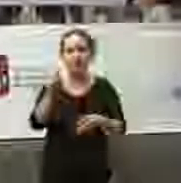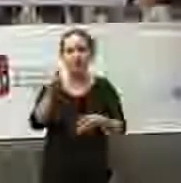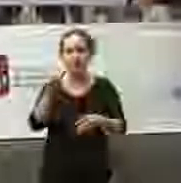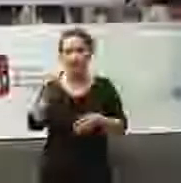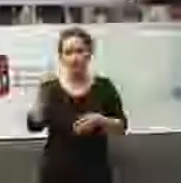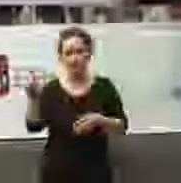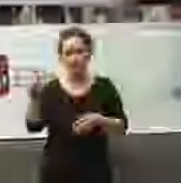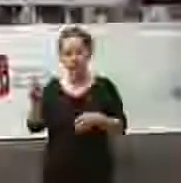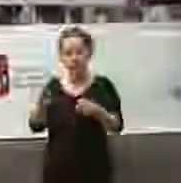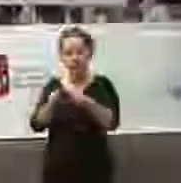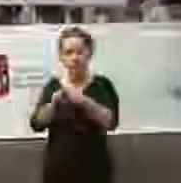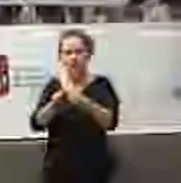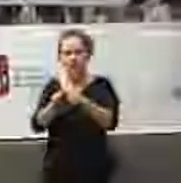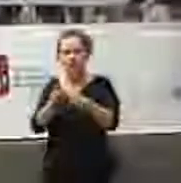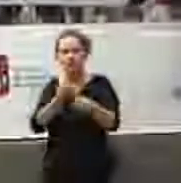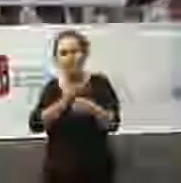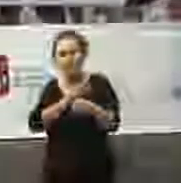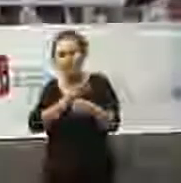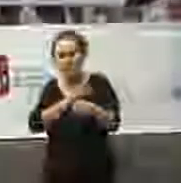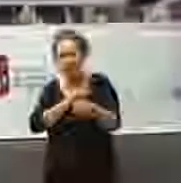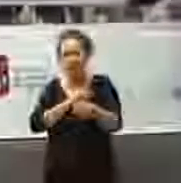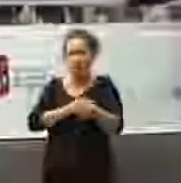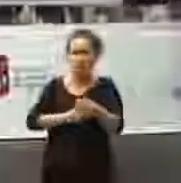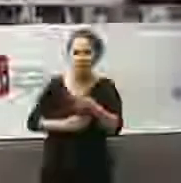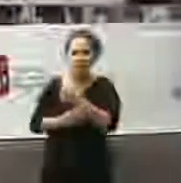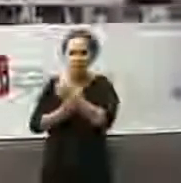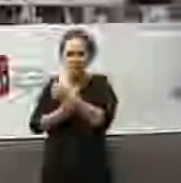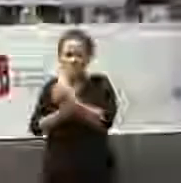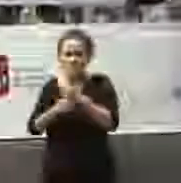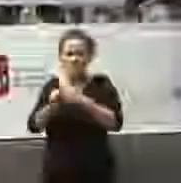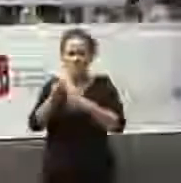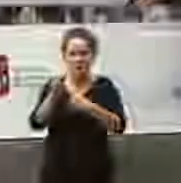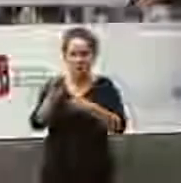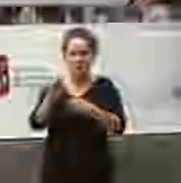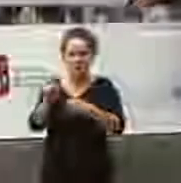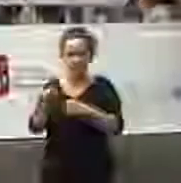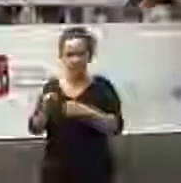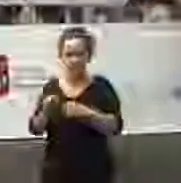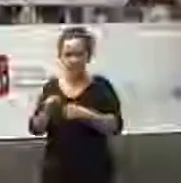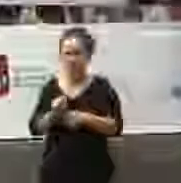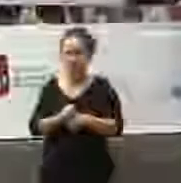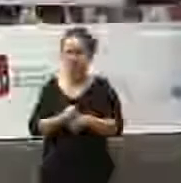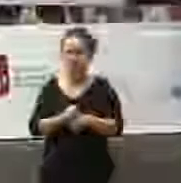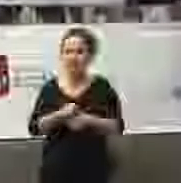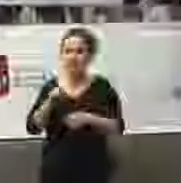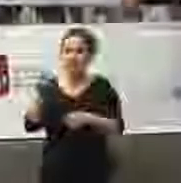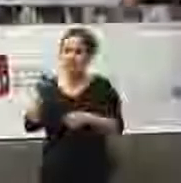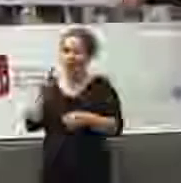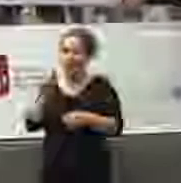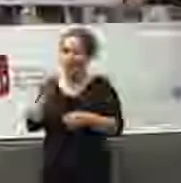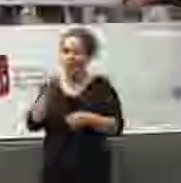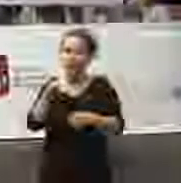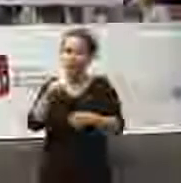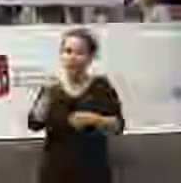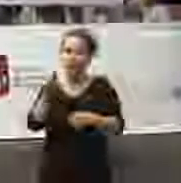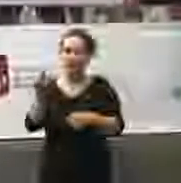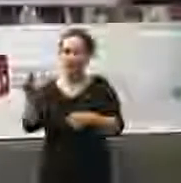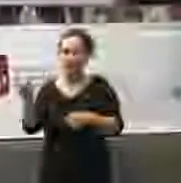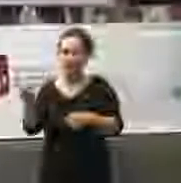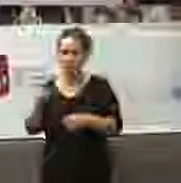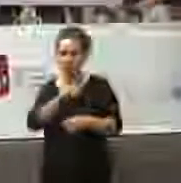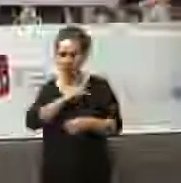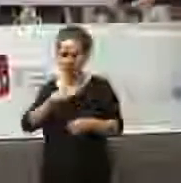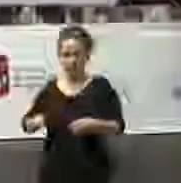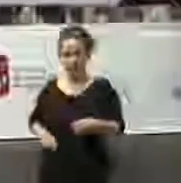de defesa do sus nesse durante todo esse tempo durante toda a minha gestão o ronald foi o presidente do conselho nacional de saúde